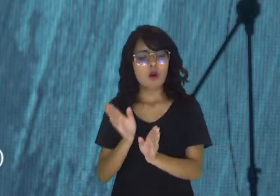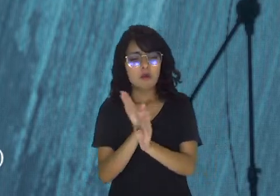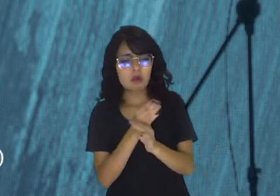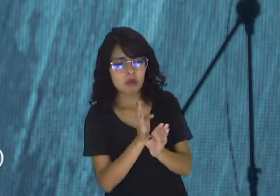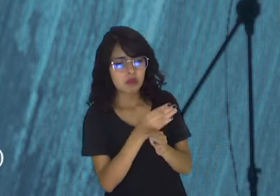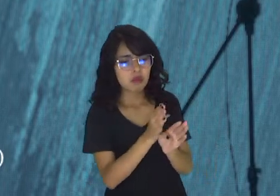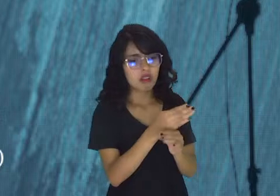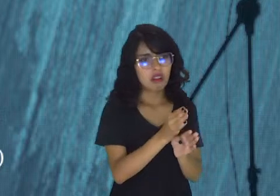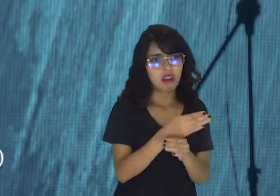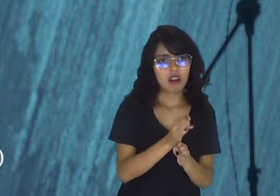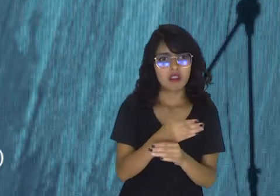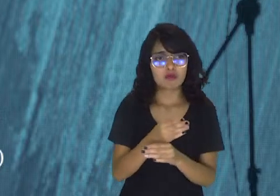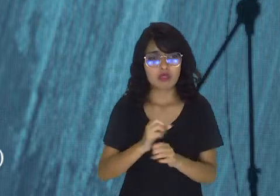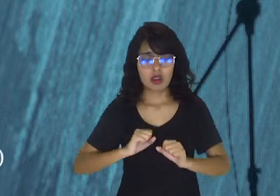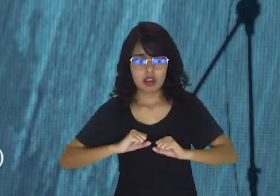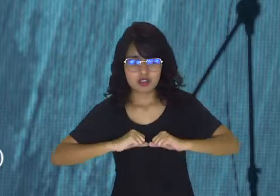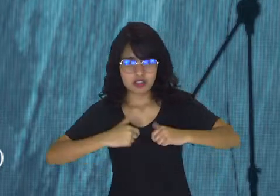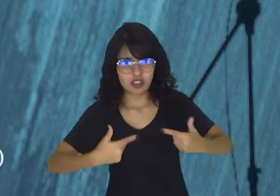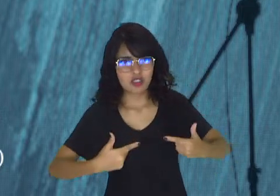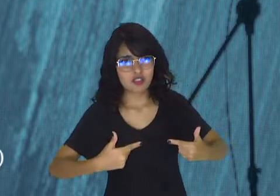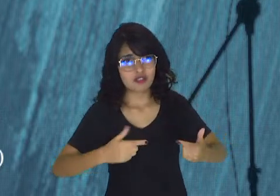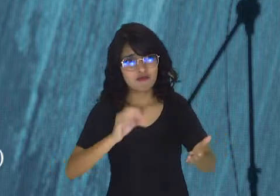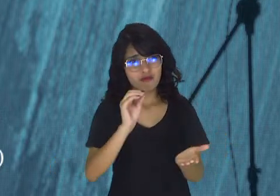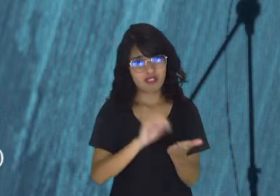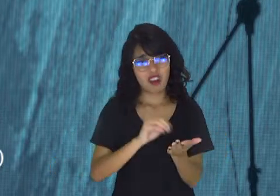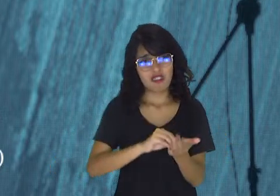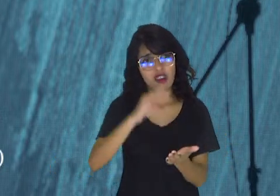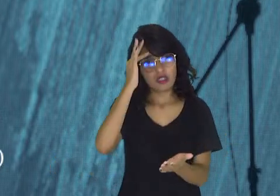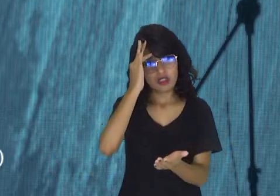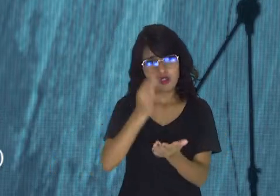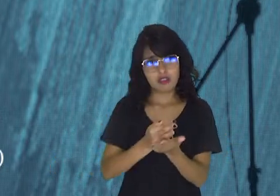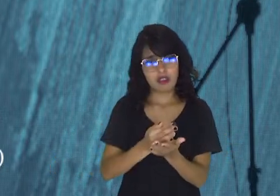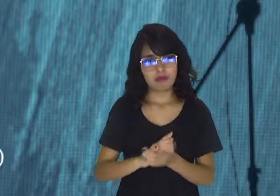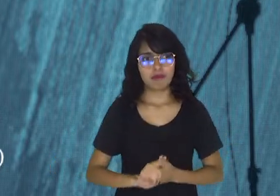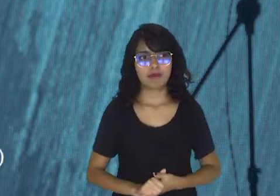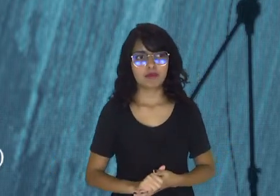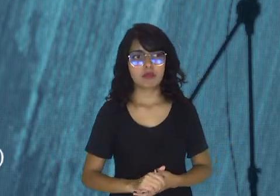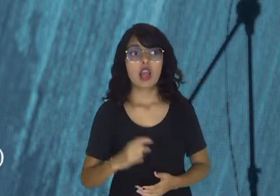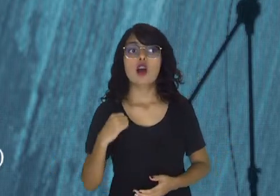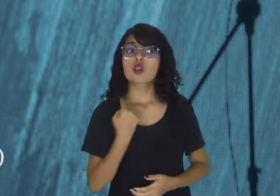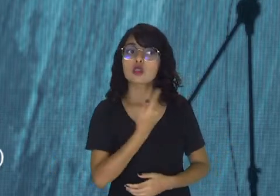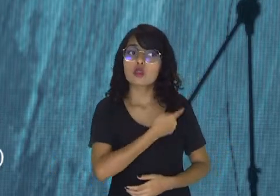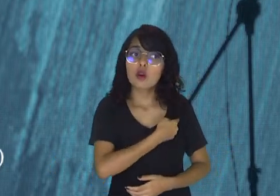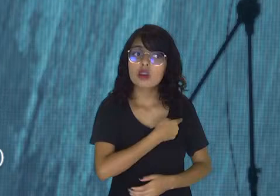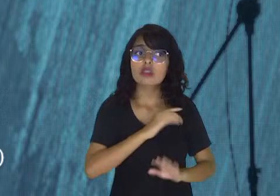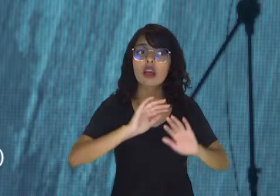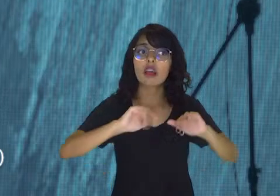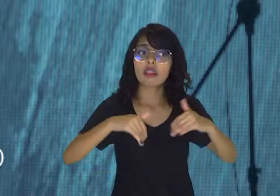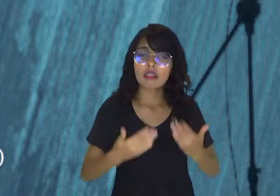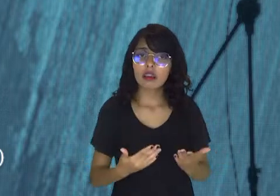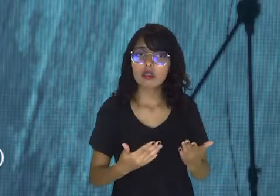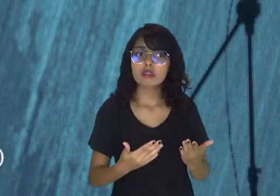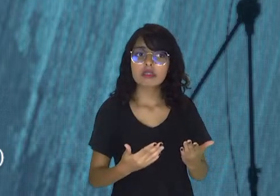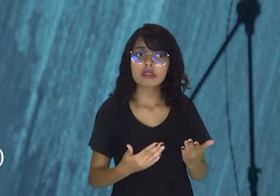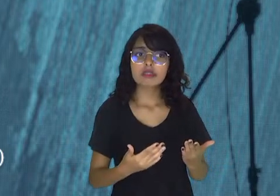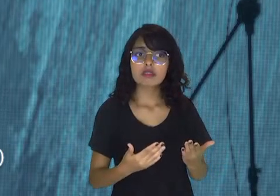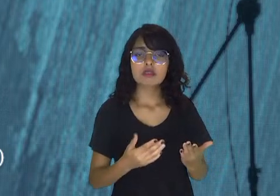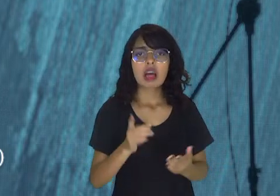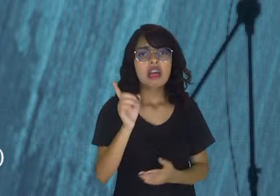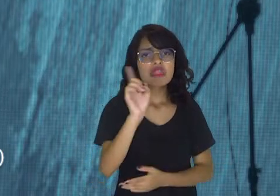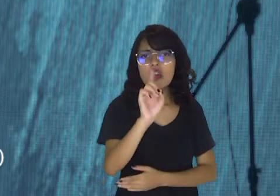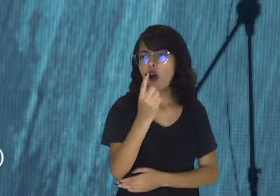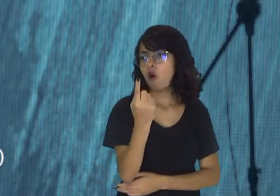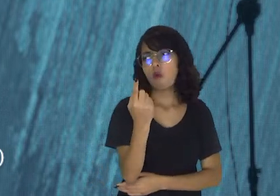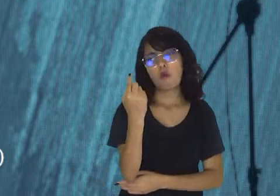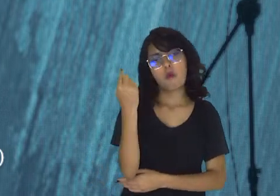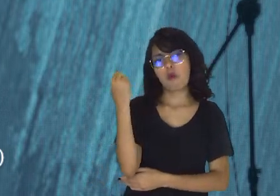da incredulidade, não da fé. Nós, porém, versículo 39, nós, porém, não somos daqueles